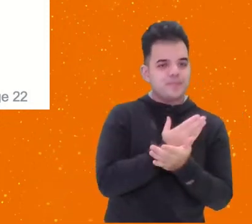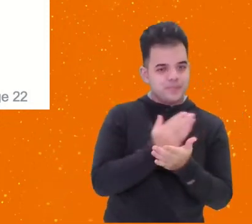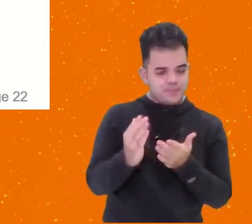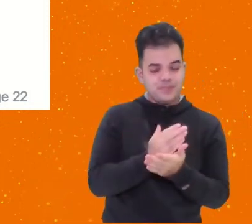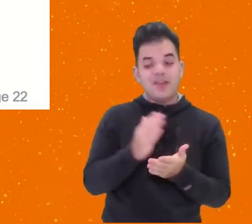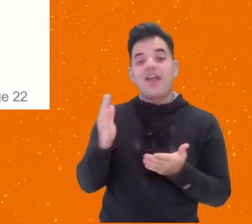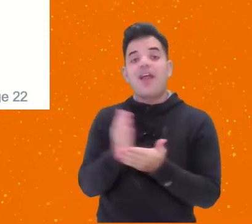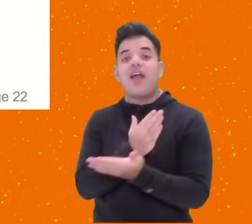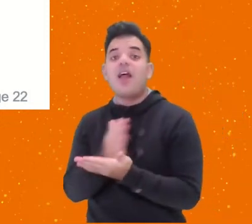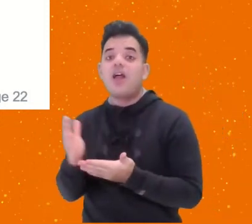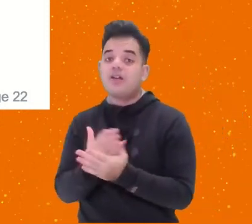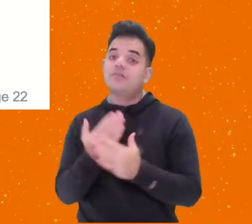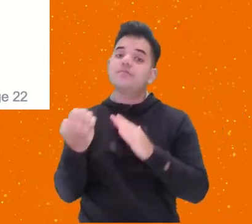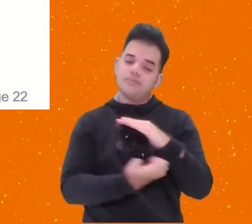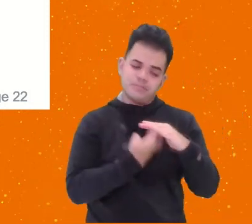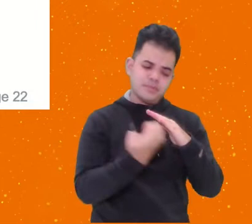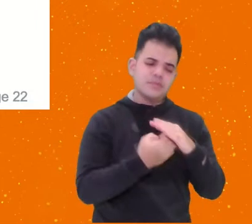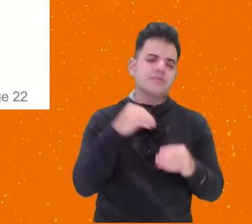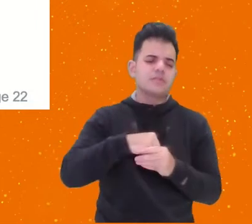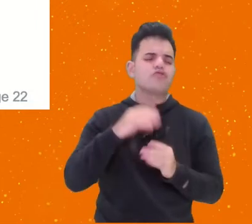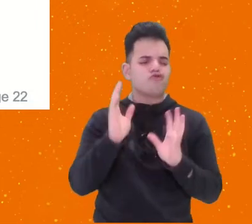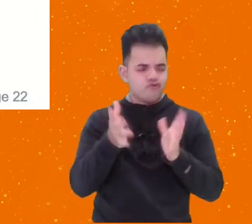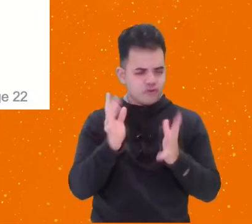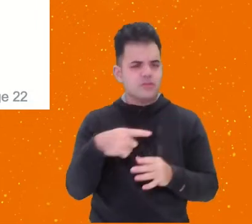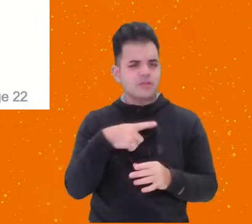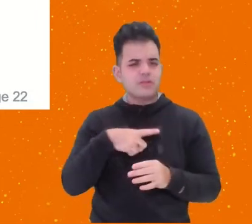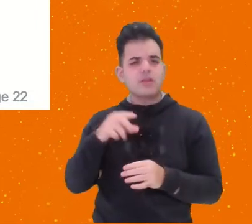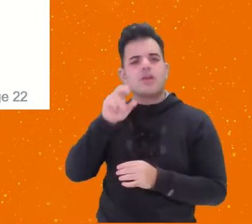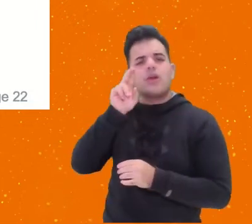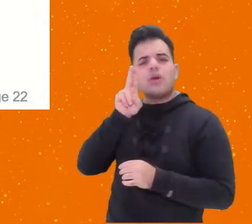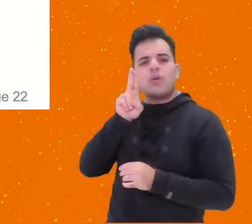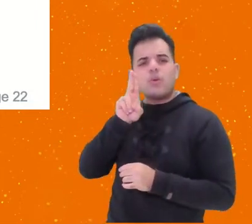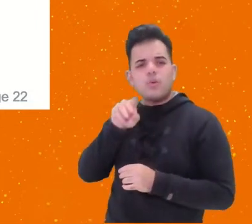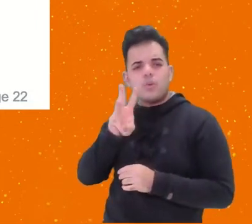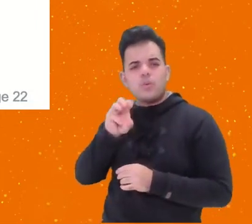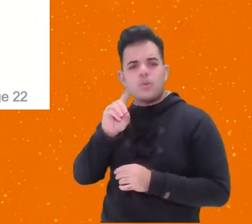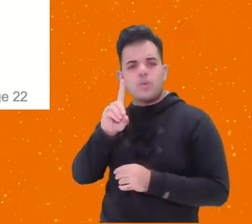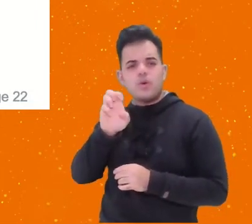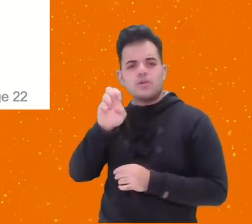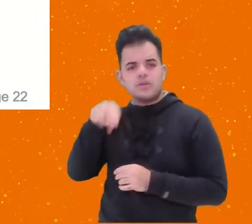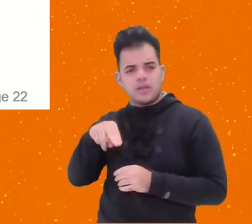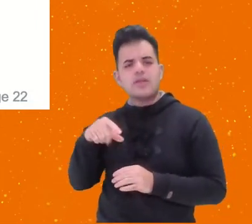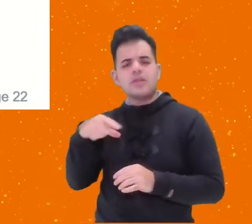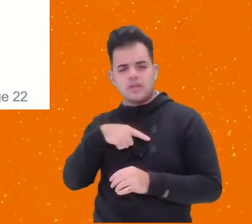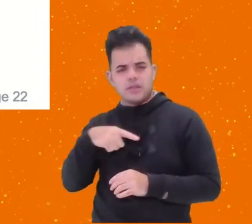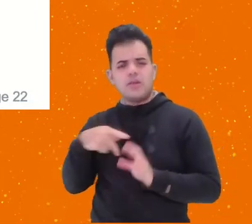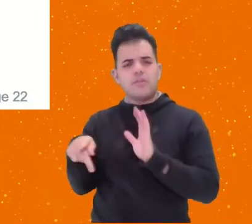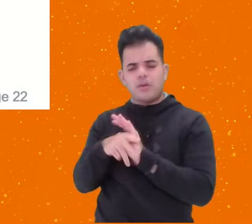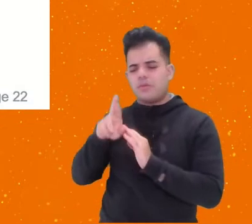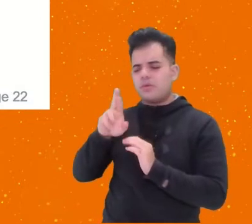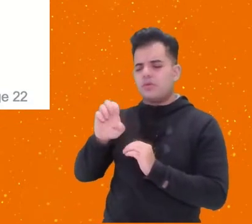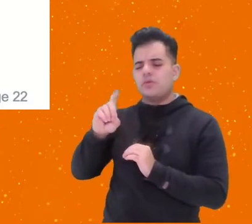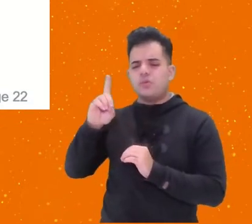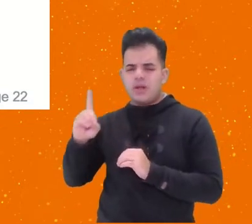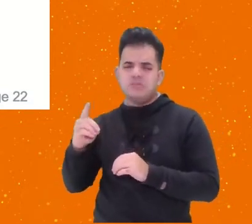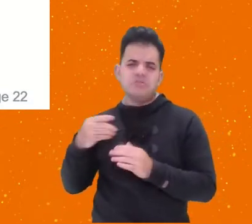alguns fabricantes já têm, por exemplo, que eu saiba, a Wooden tem para Red, né? Red, ou como queira,